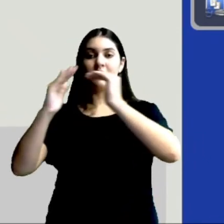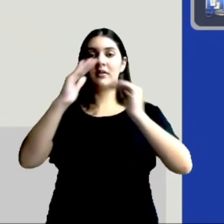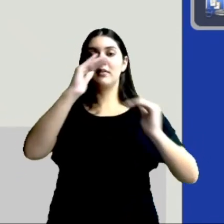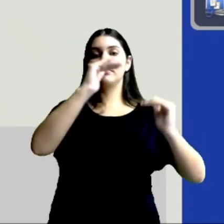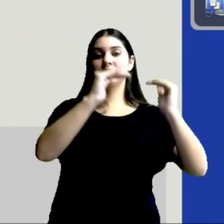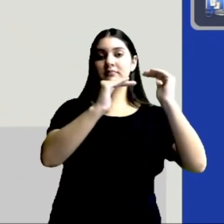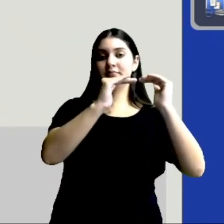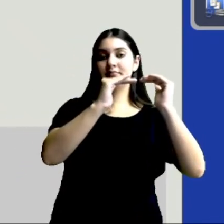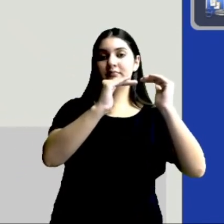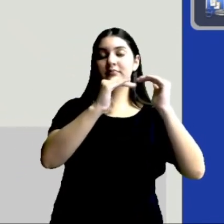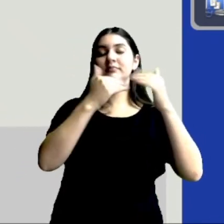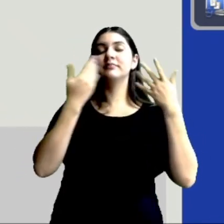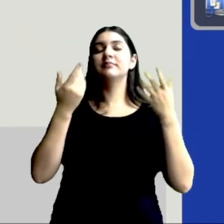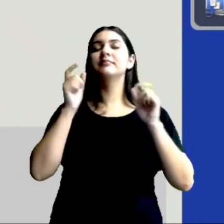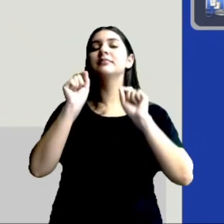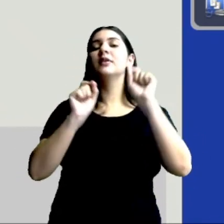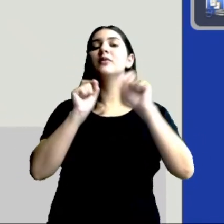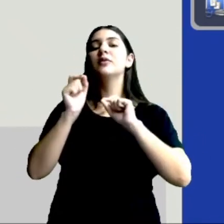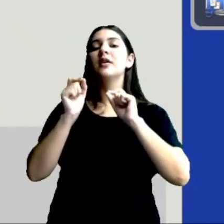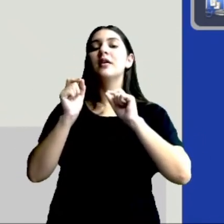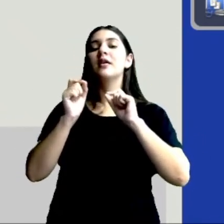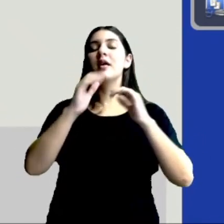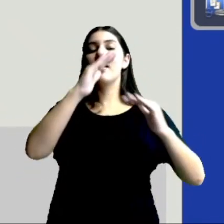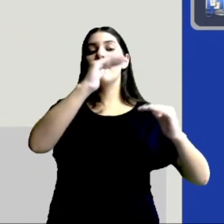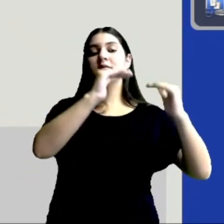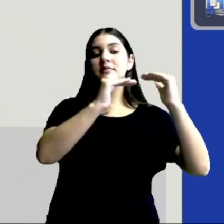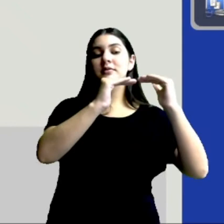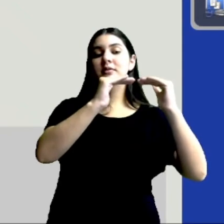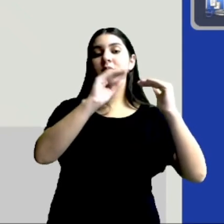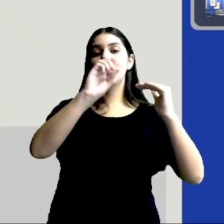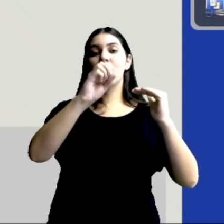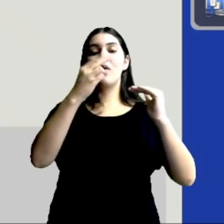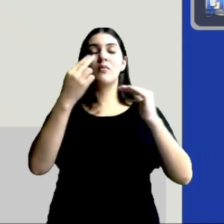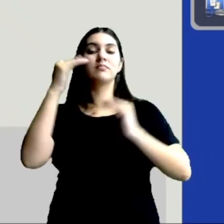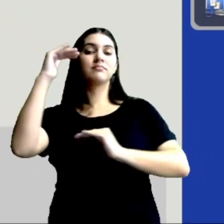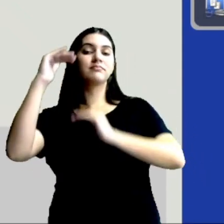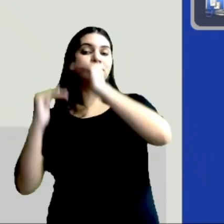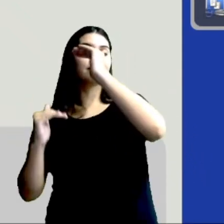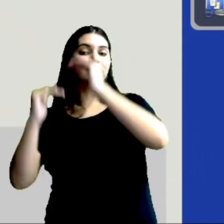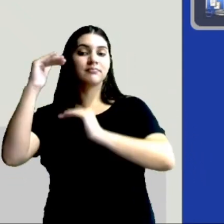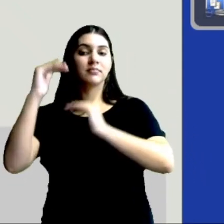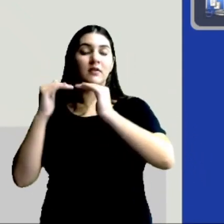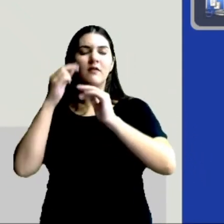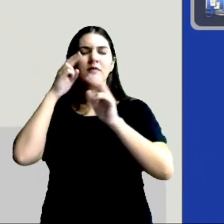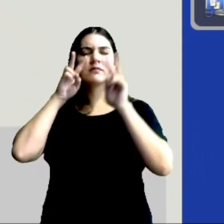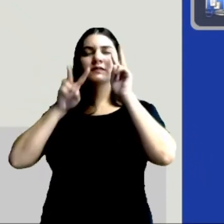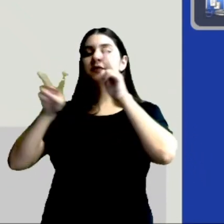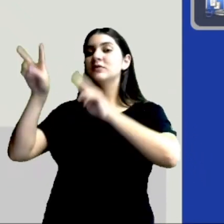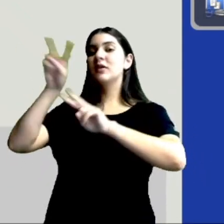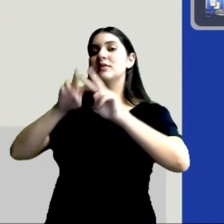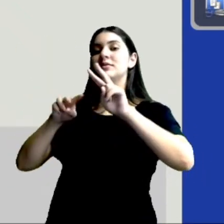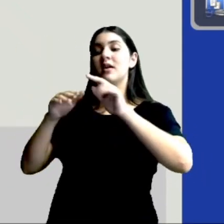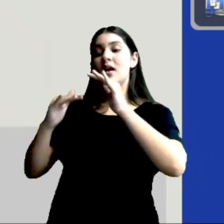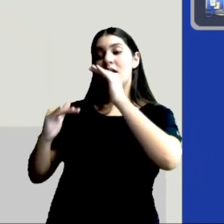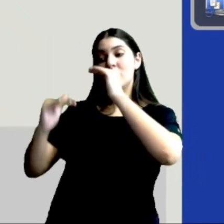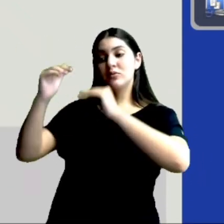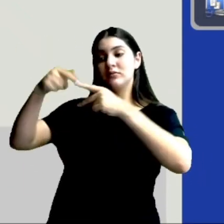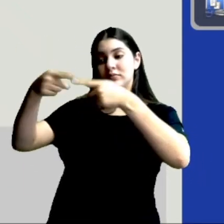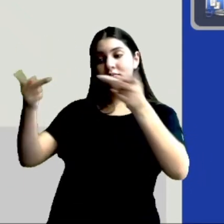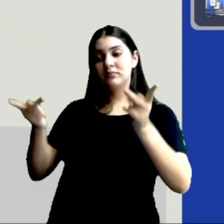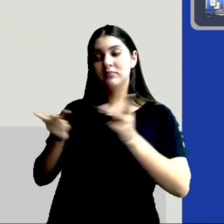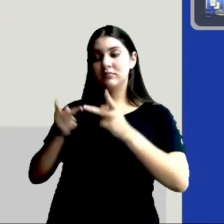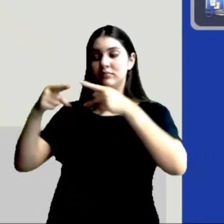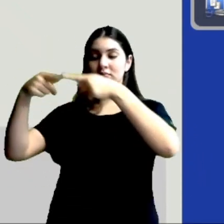Começou perguntando isso, ó. Está em equilíbrio ou está em desequilíbrio? Para isso a gente olha para o nível dos pratos. Não está no mesmo